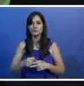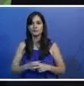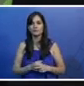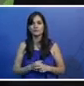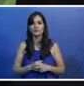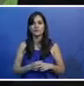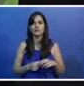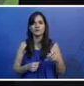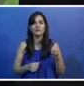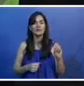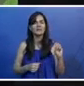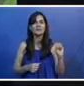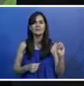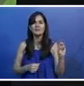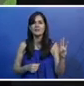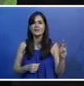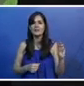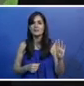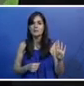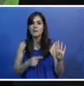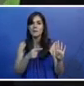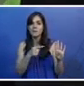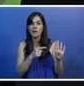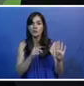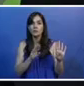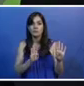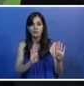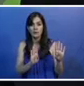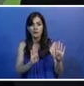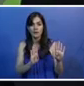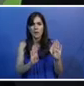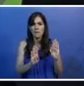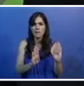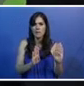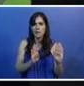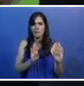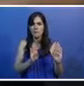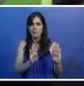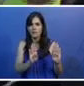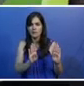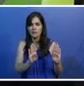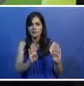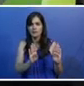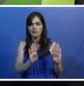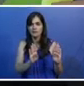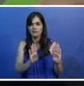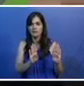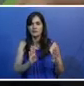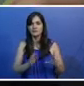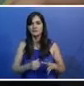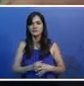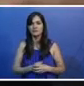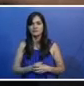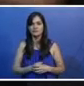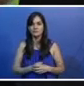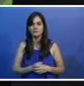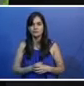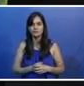3b menos b. Lembrando que quando o número não aparece aqui na frente, é coeficiente